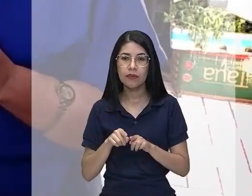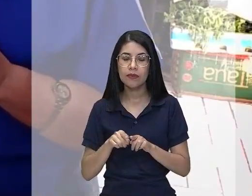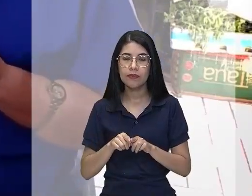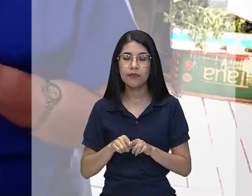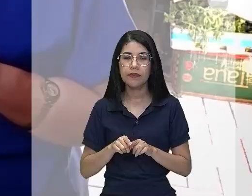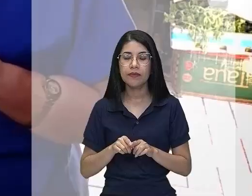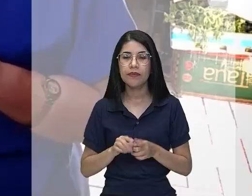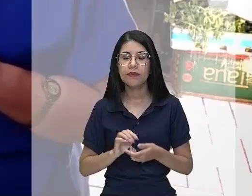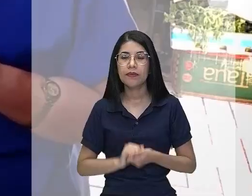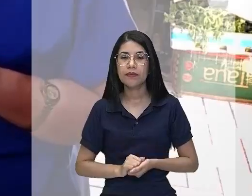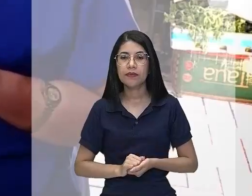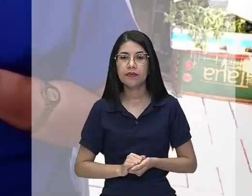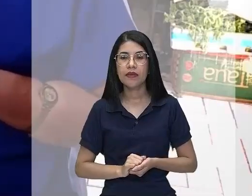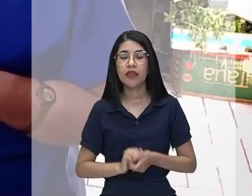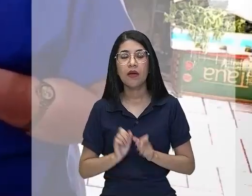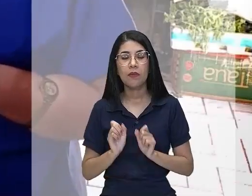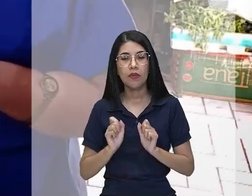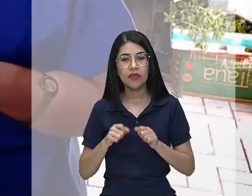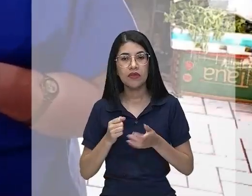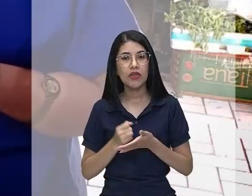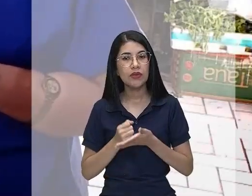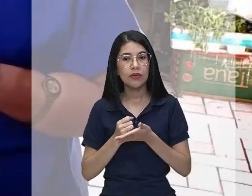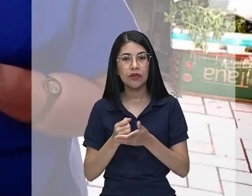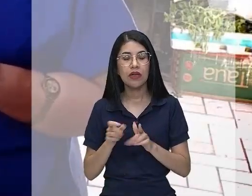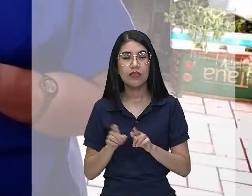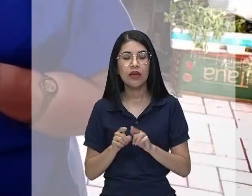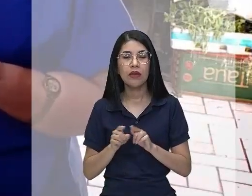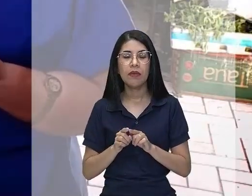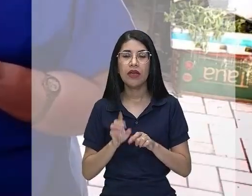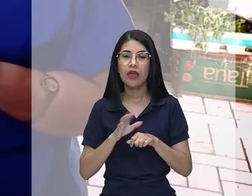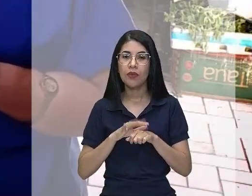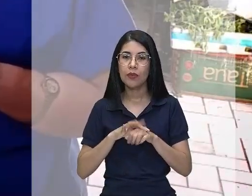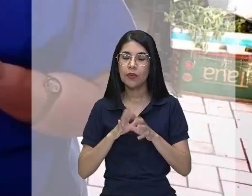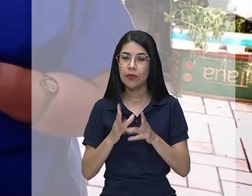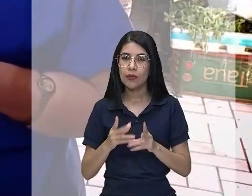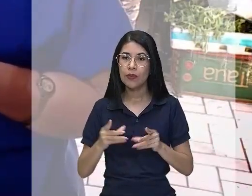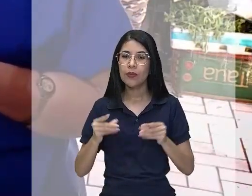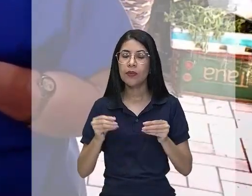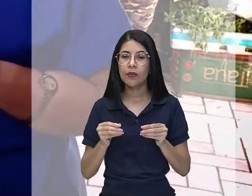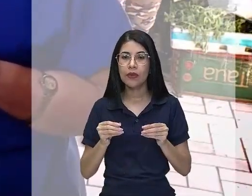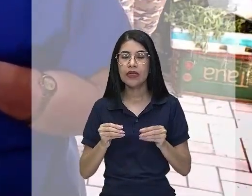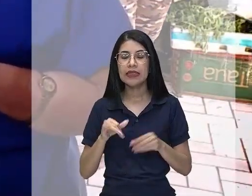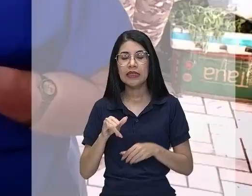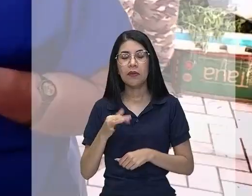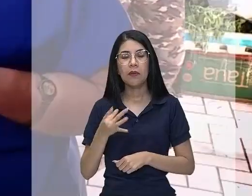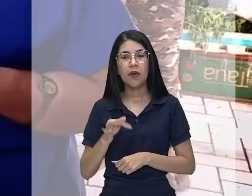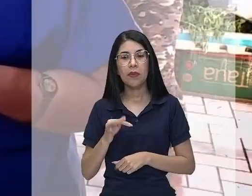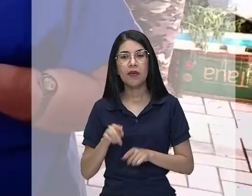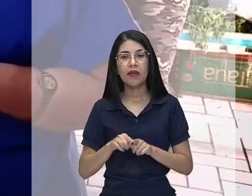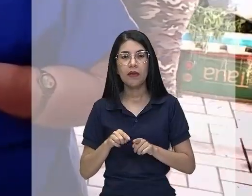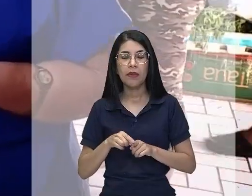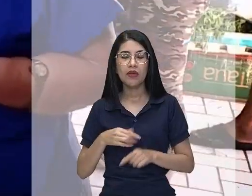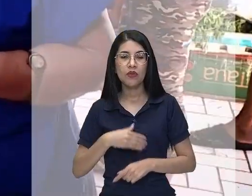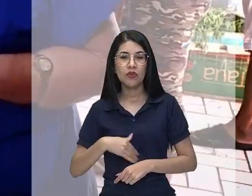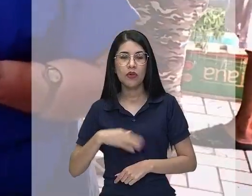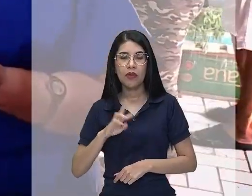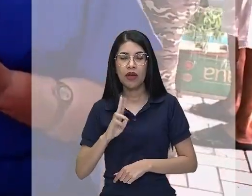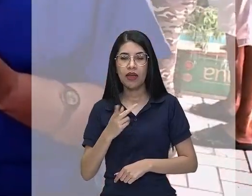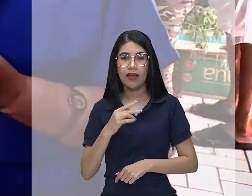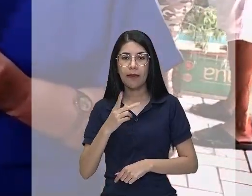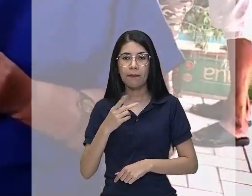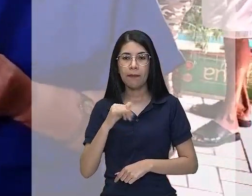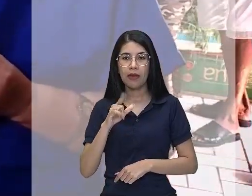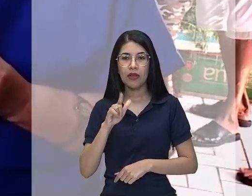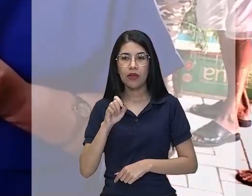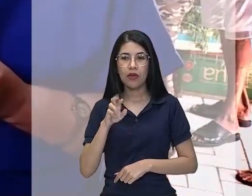isso aí ajuda para quem está com problema de H. pylori, né? Quem está